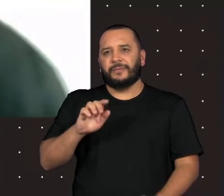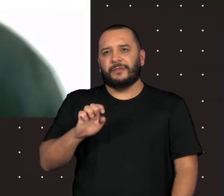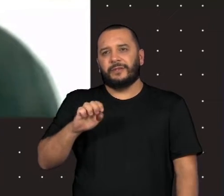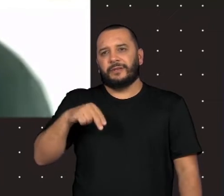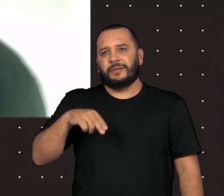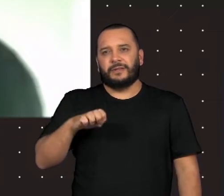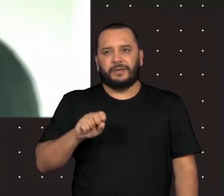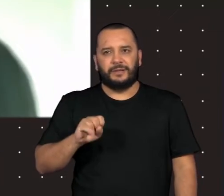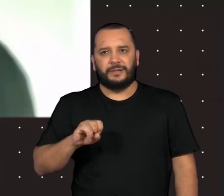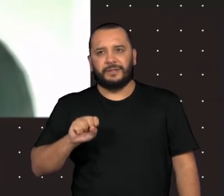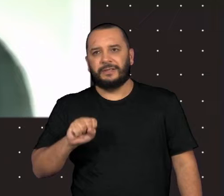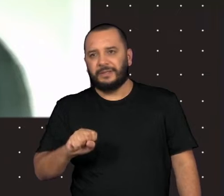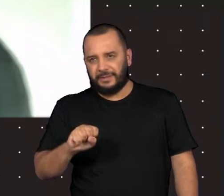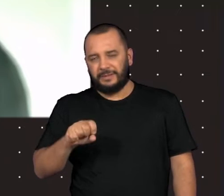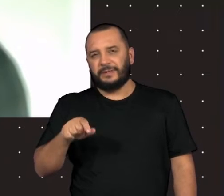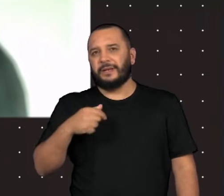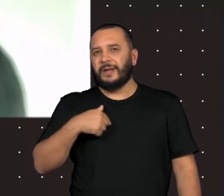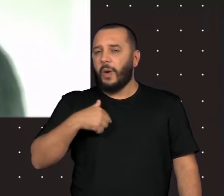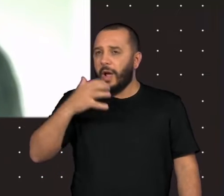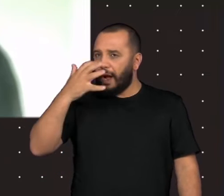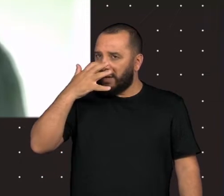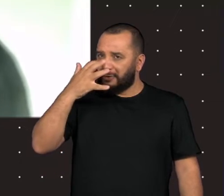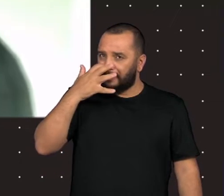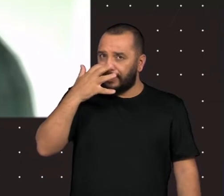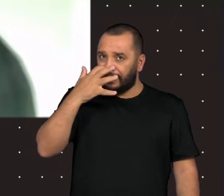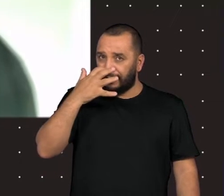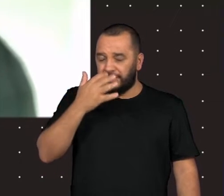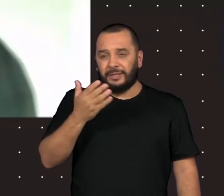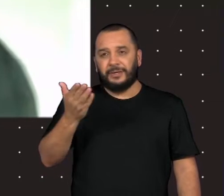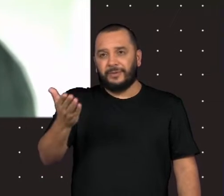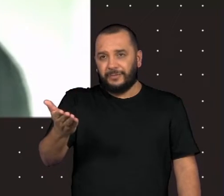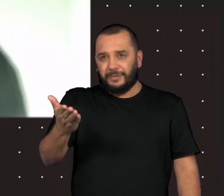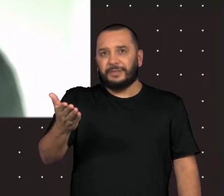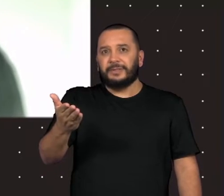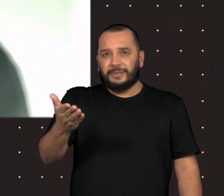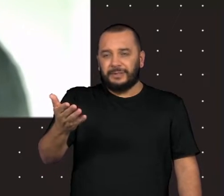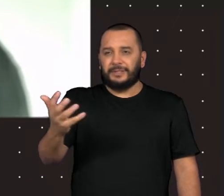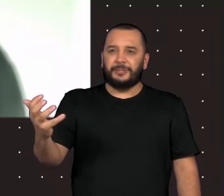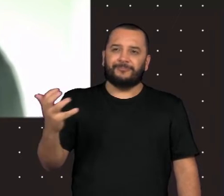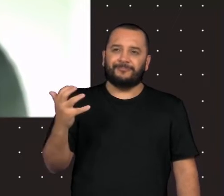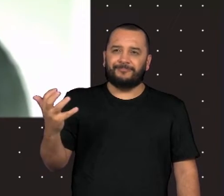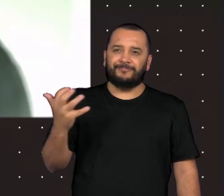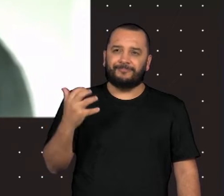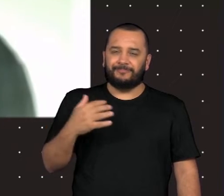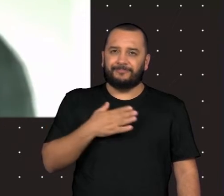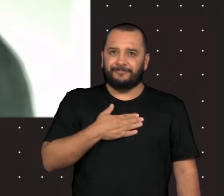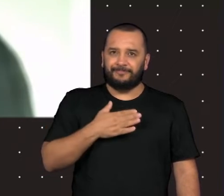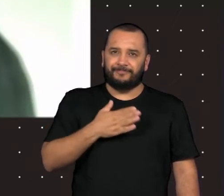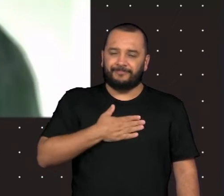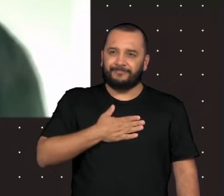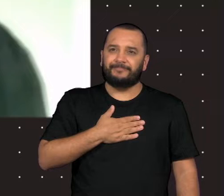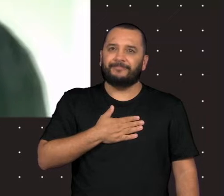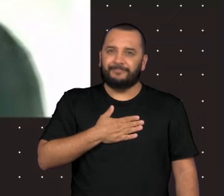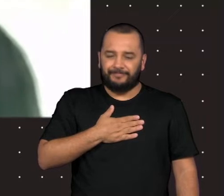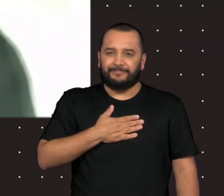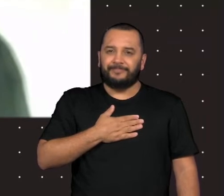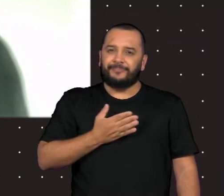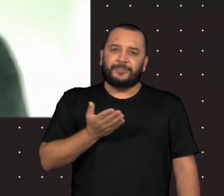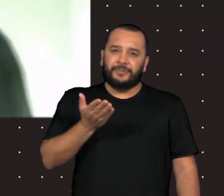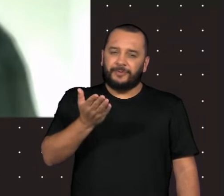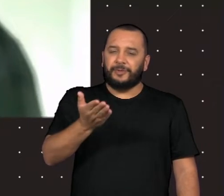admiração profunda que, como ser humano, que você inspira, e como a